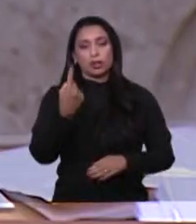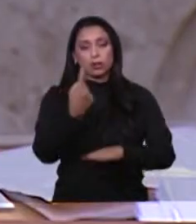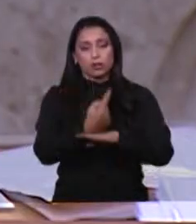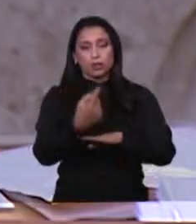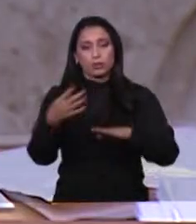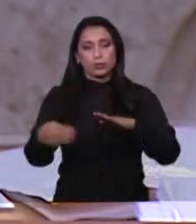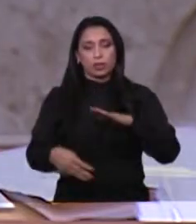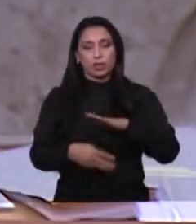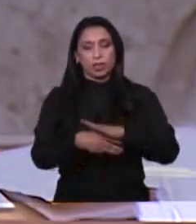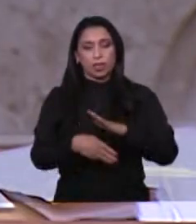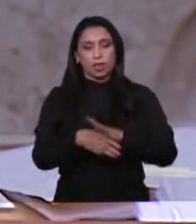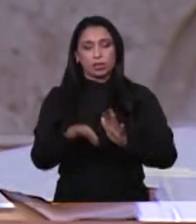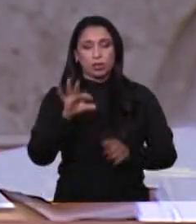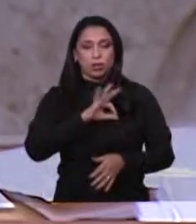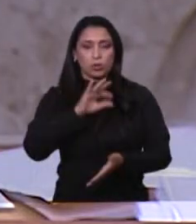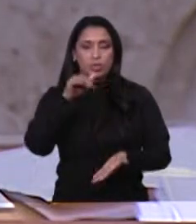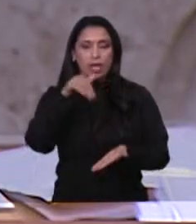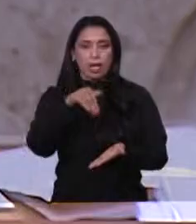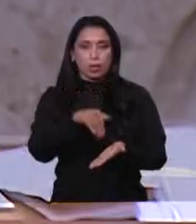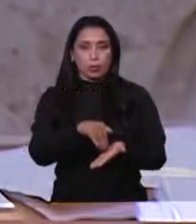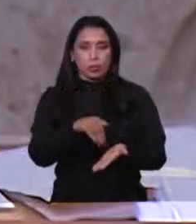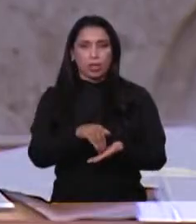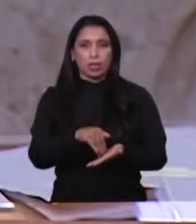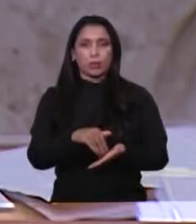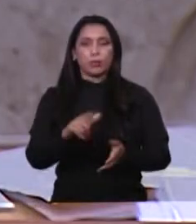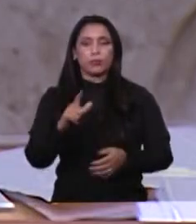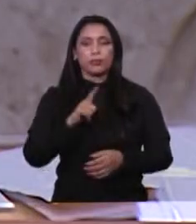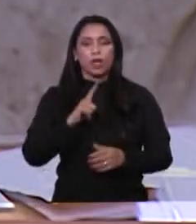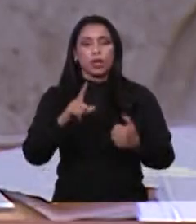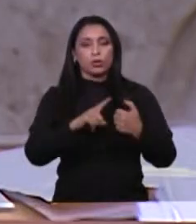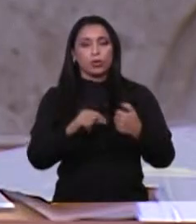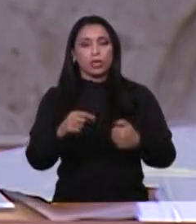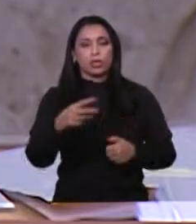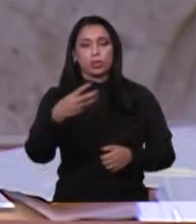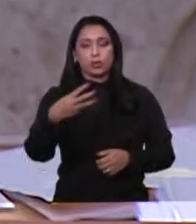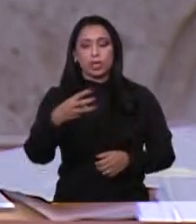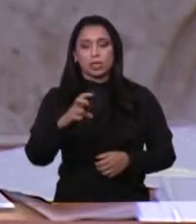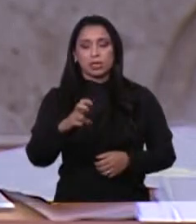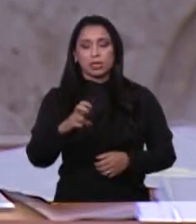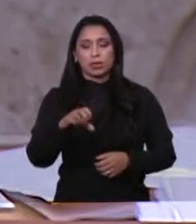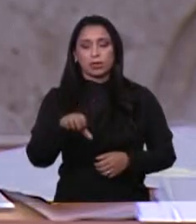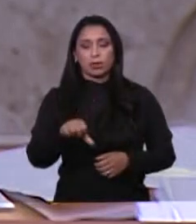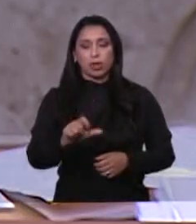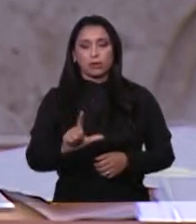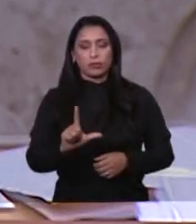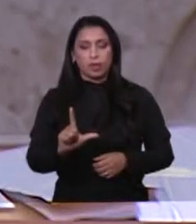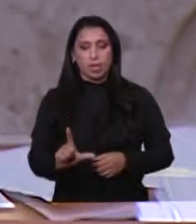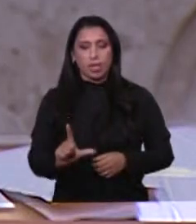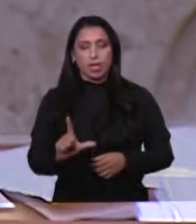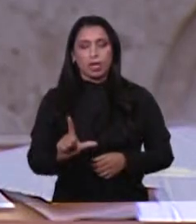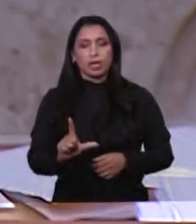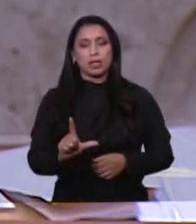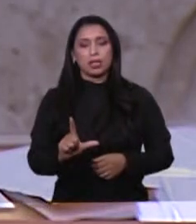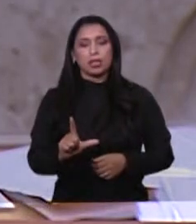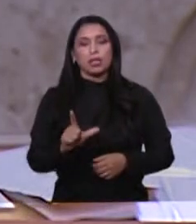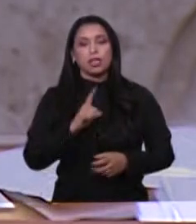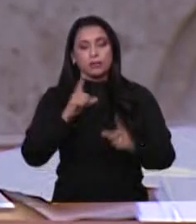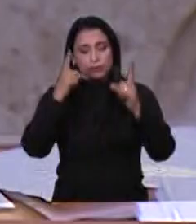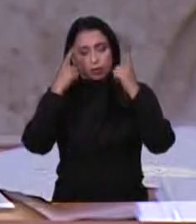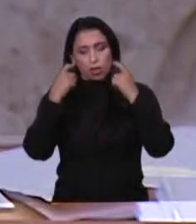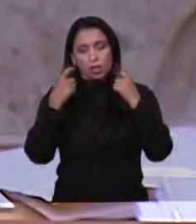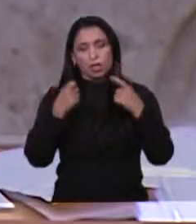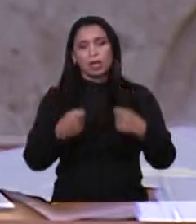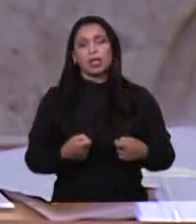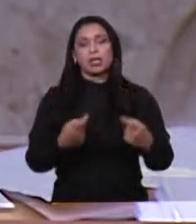do salário mínimo, pois em curso nos artigos 359L, abolição violenta do